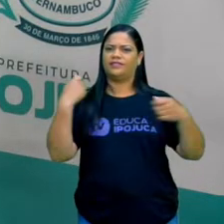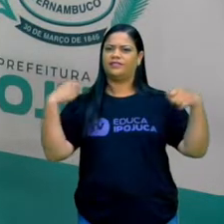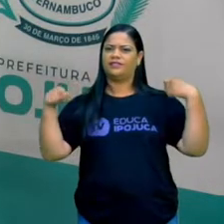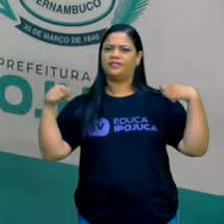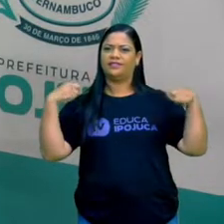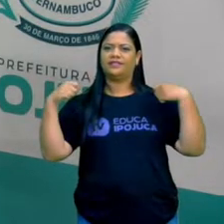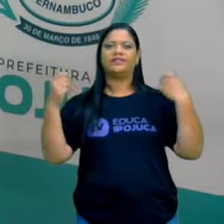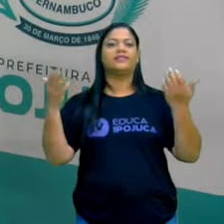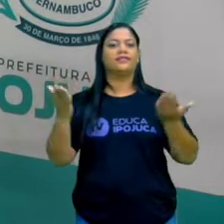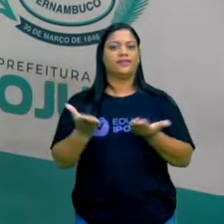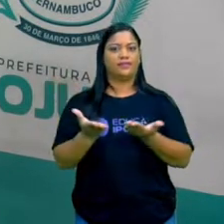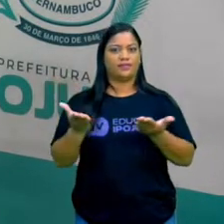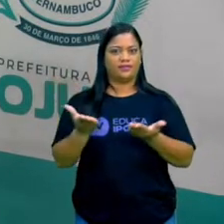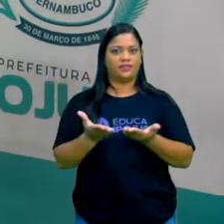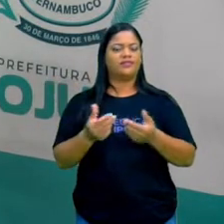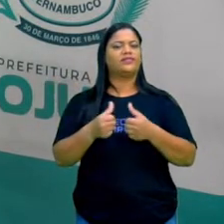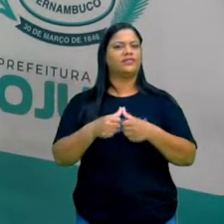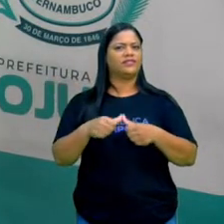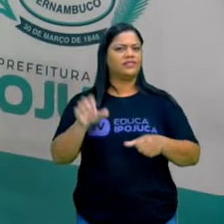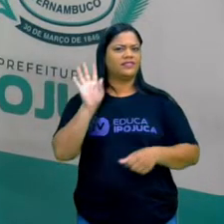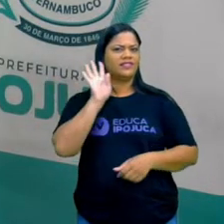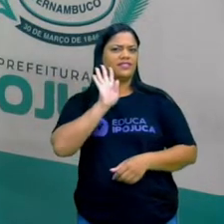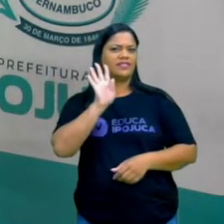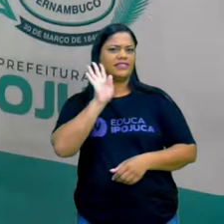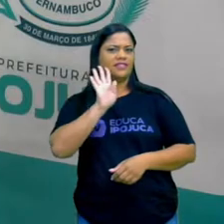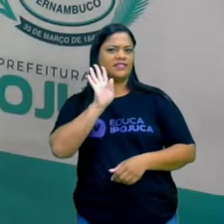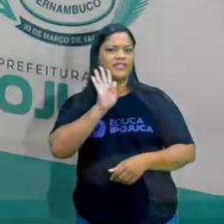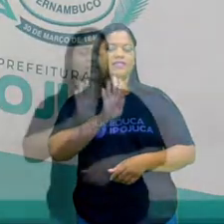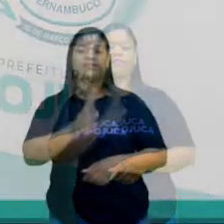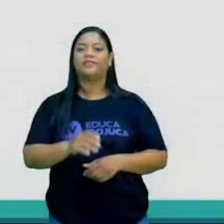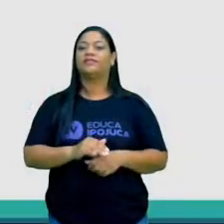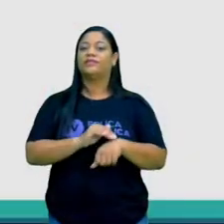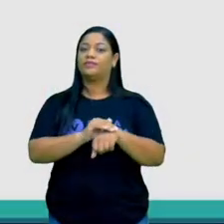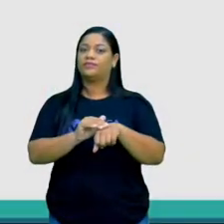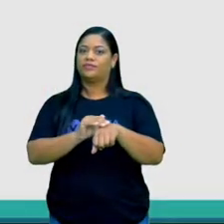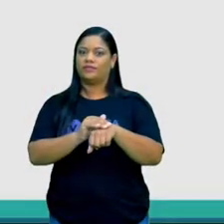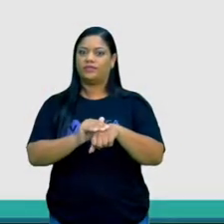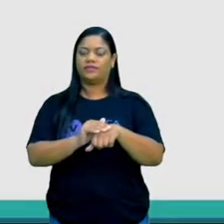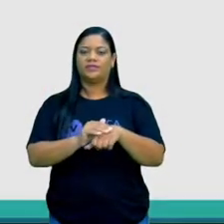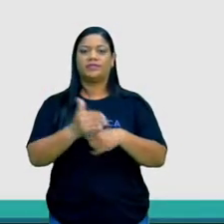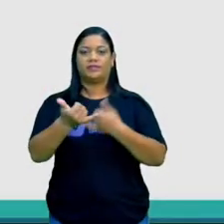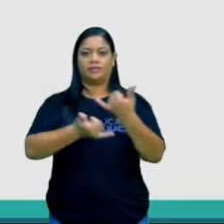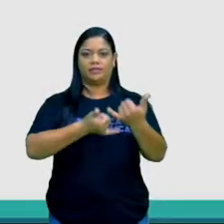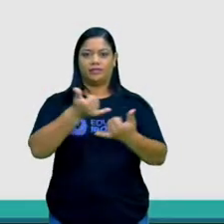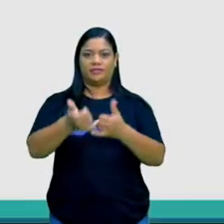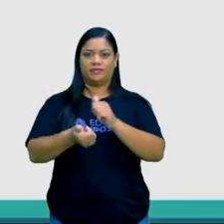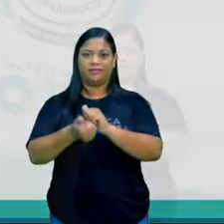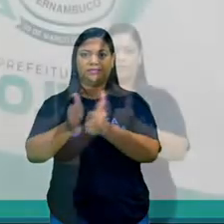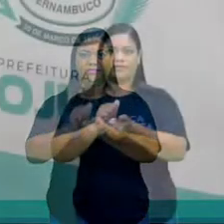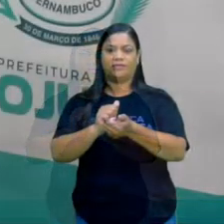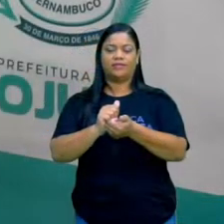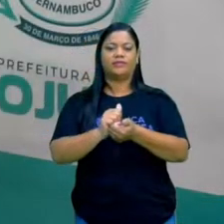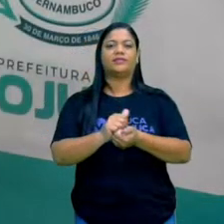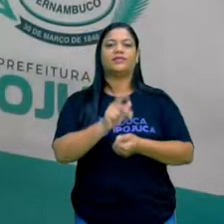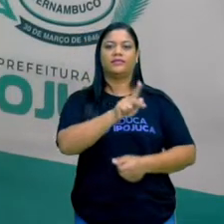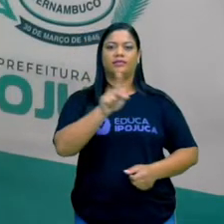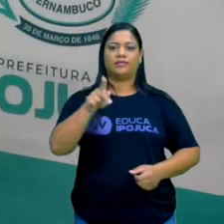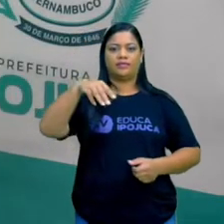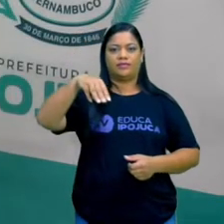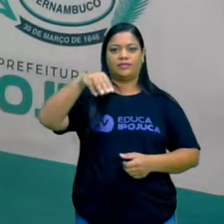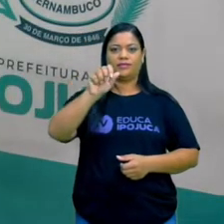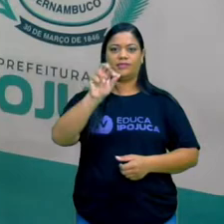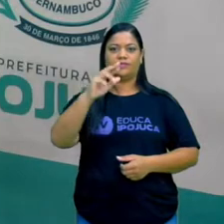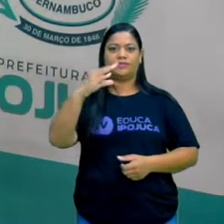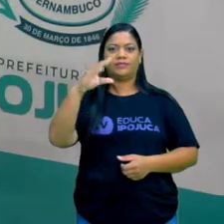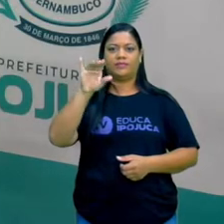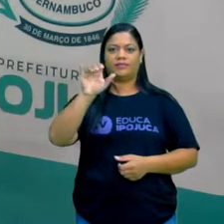educação física hoje está bem interessante. Vamos falar sobre jogos e esportes. Eu sou a professora Márcia Firmino do quinto